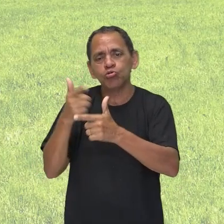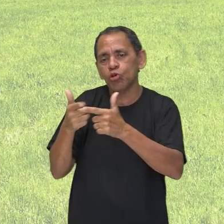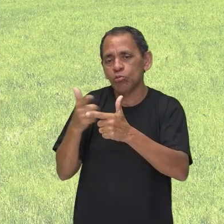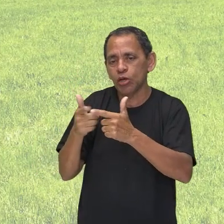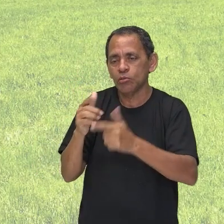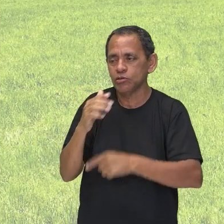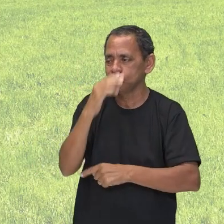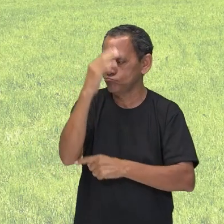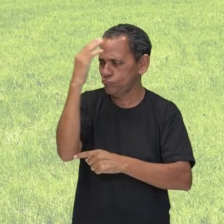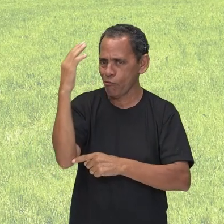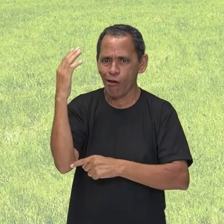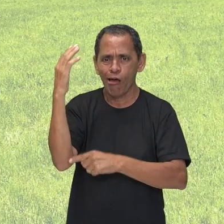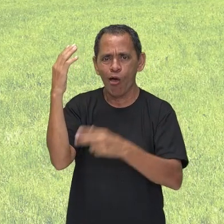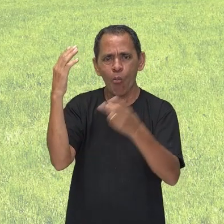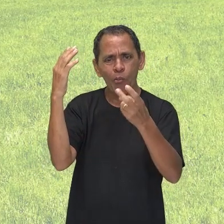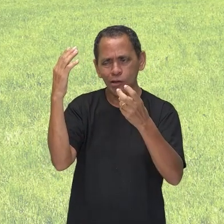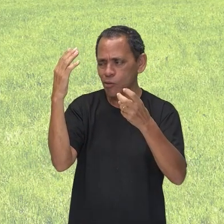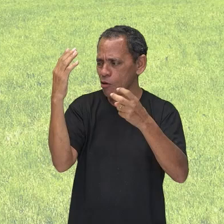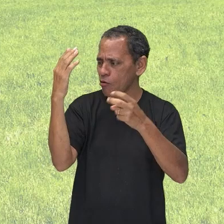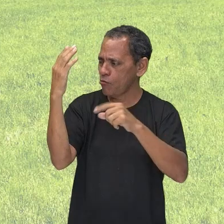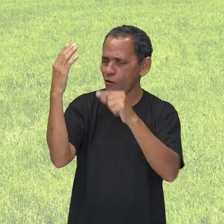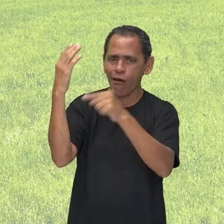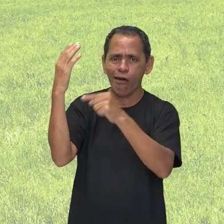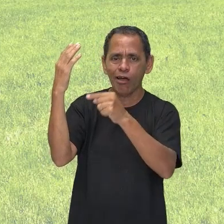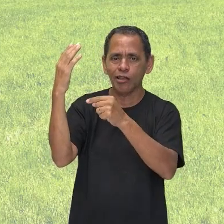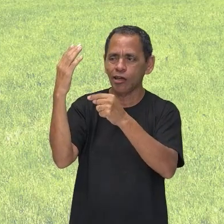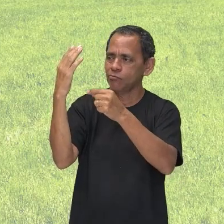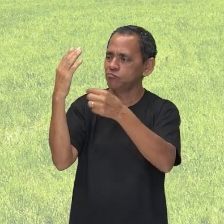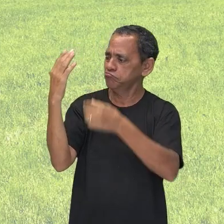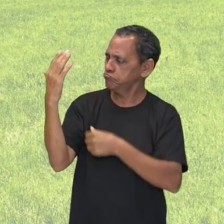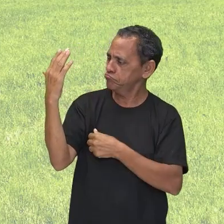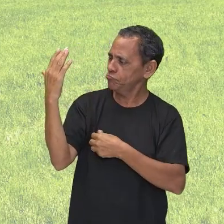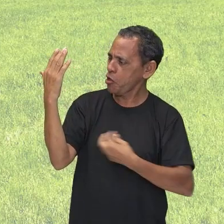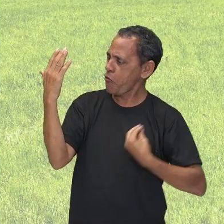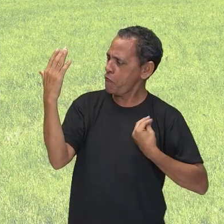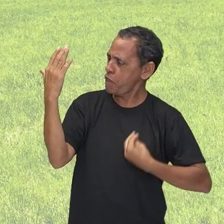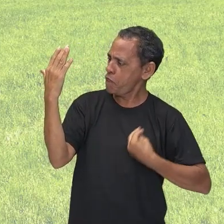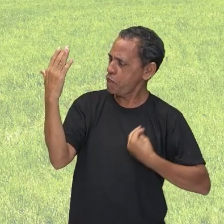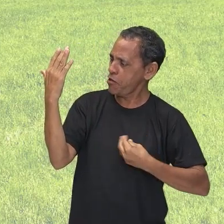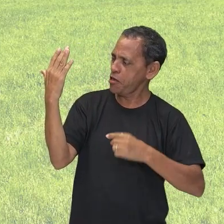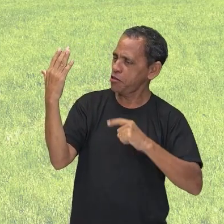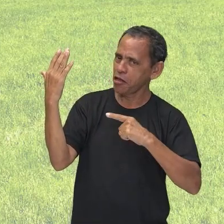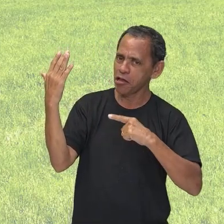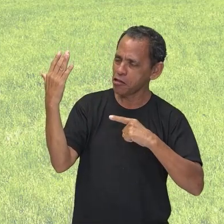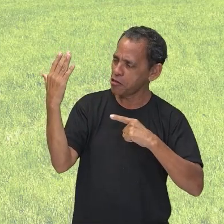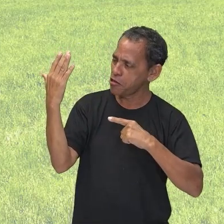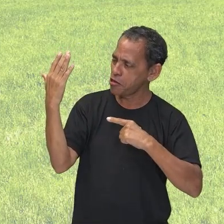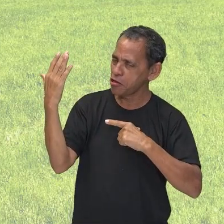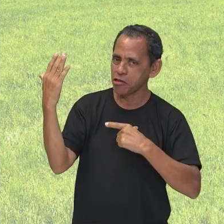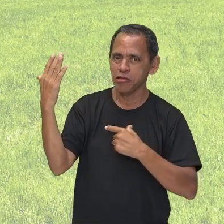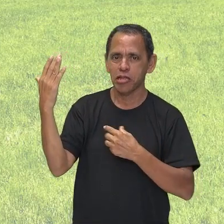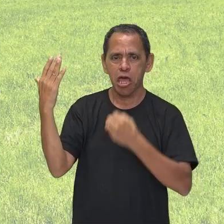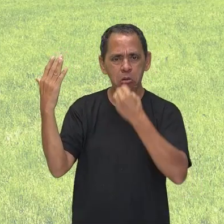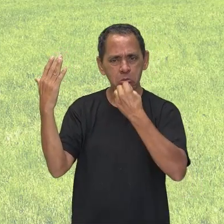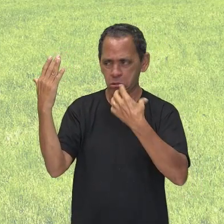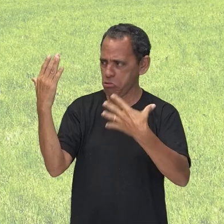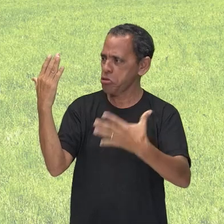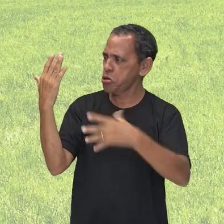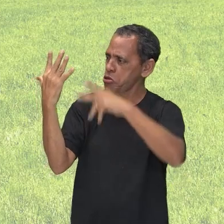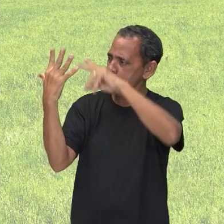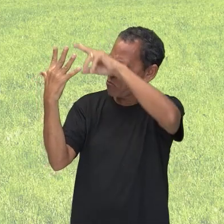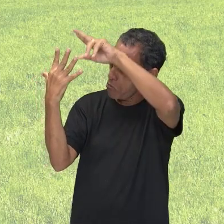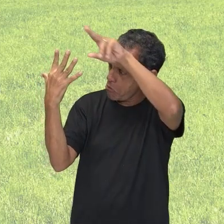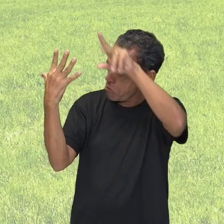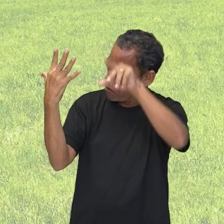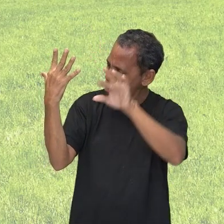bonita, esplendorosa, cheia de vida. Não importa quem está ao lado, não importa se tem mais árvores,